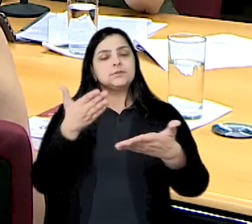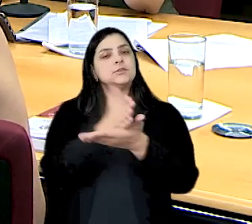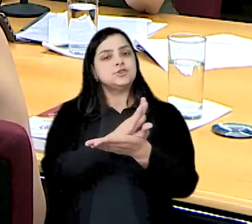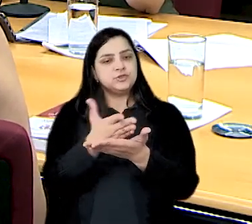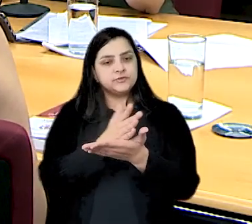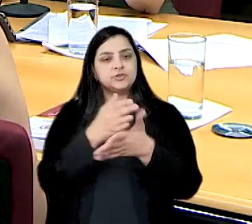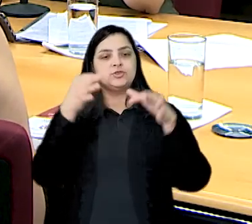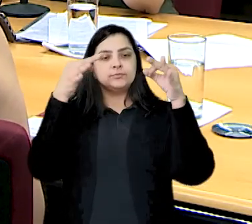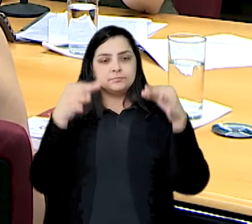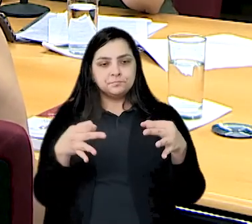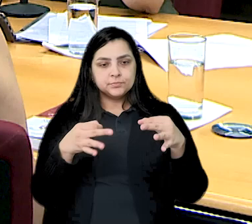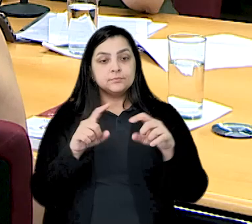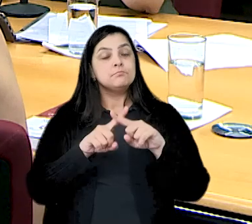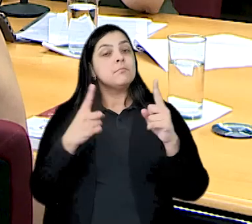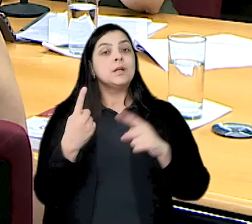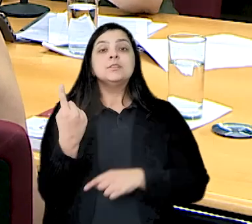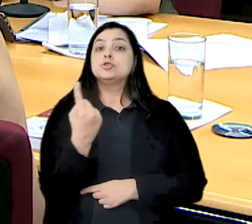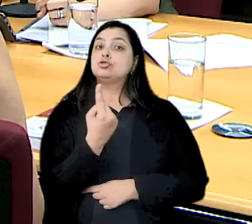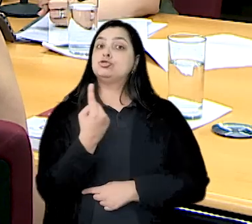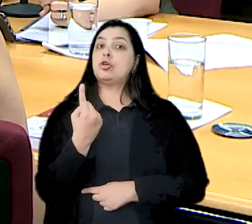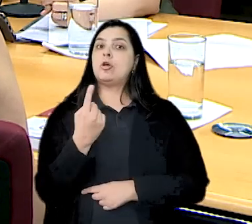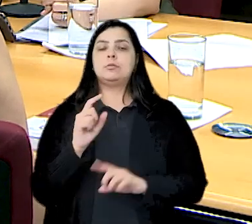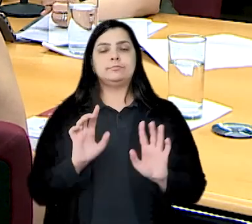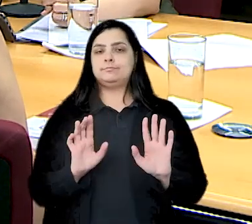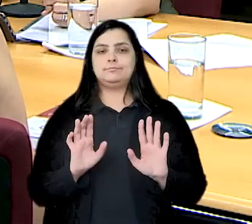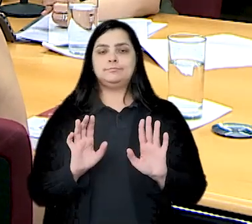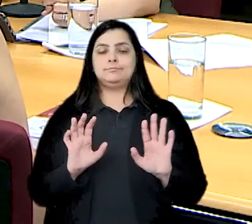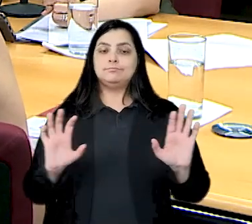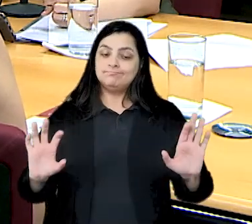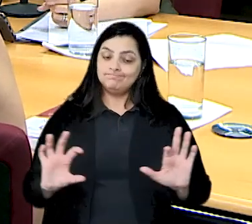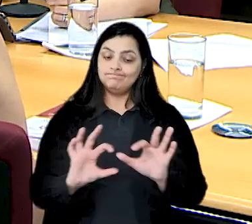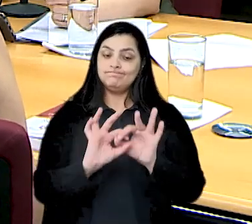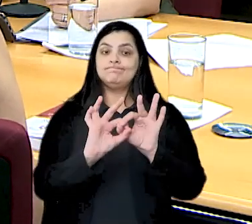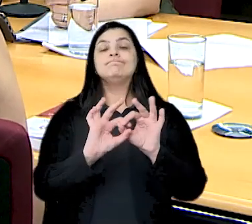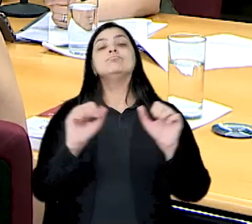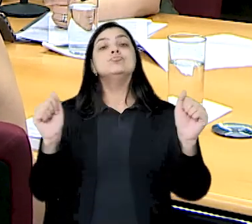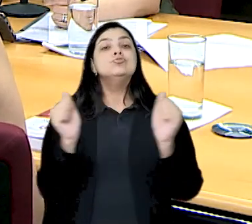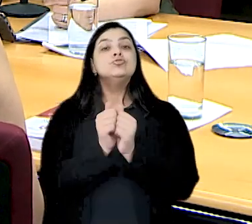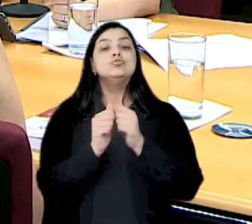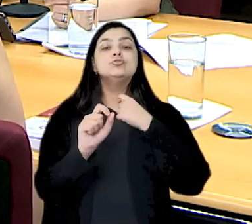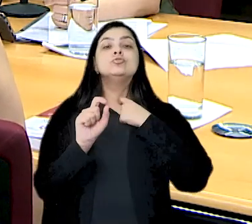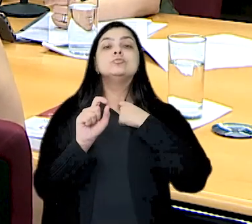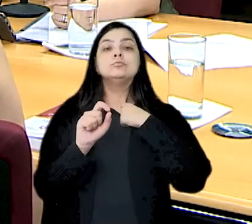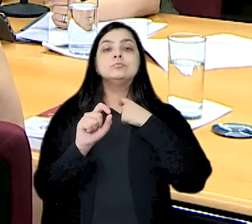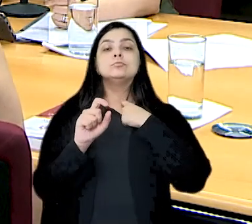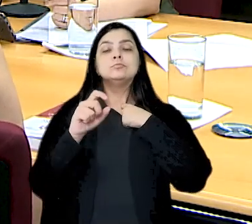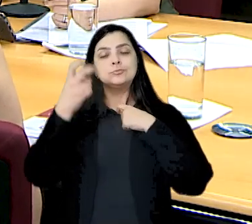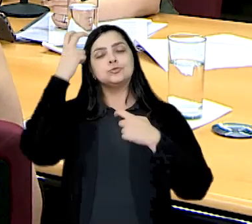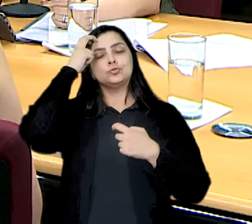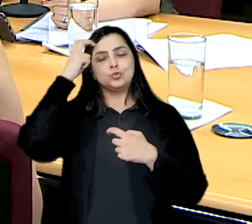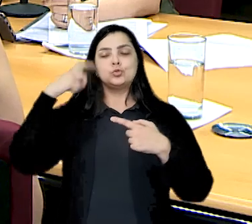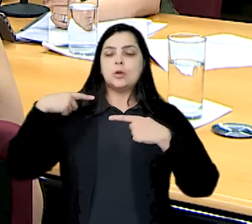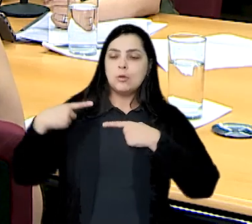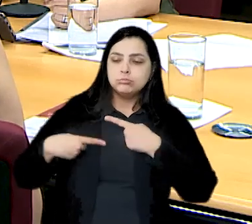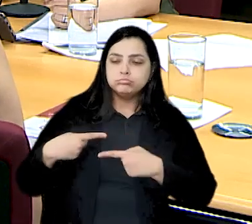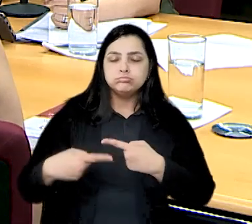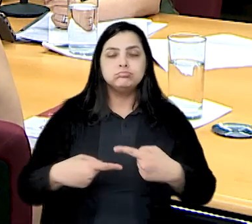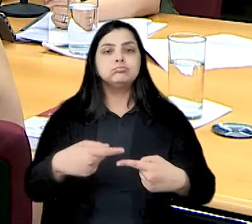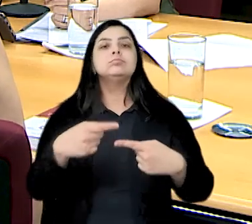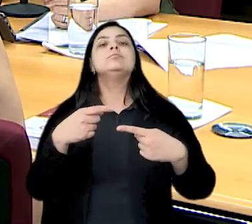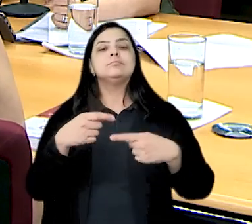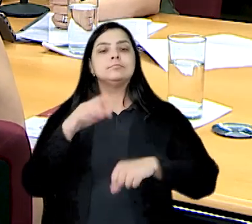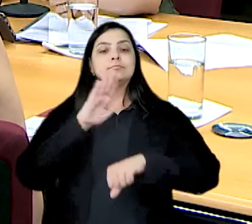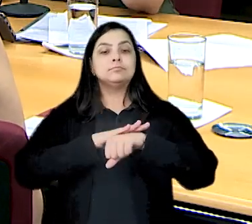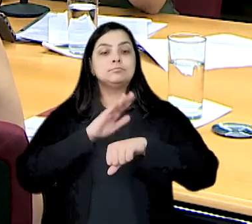divisão equânime, mas ela não pode vir sozinha. Ela precisa vir acompanhada de todo um traço cultural e